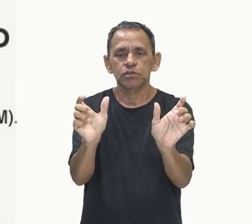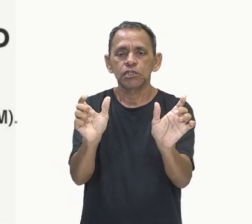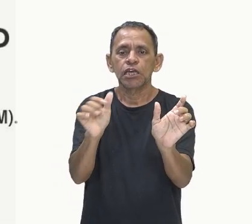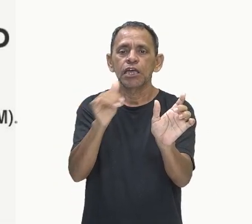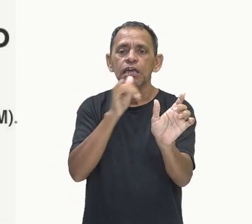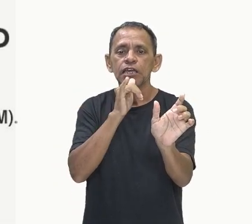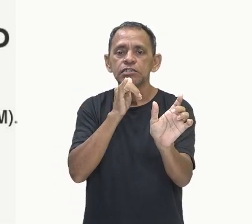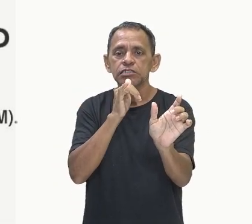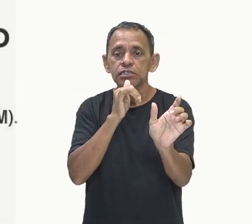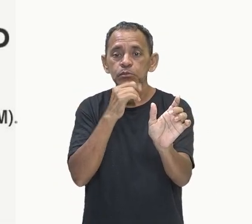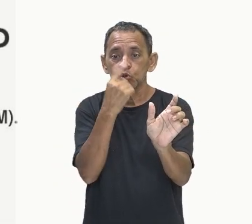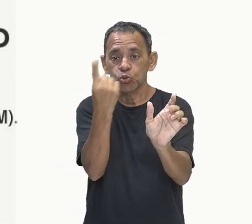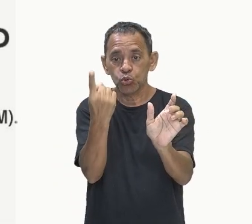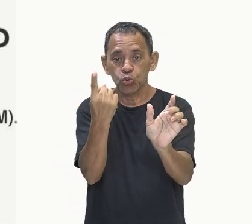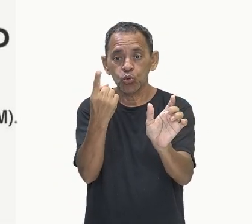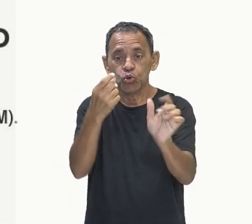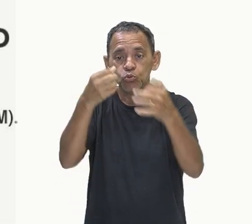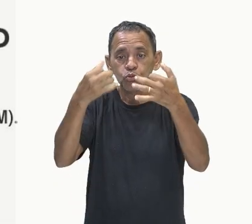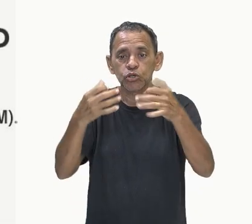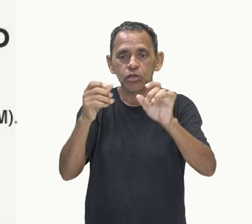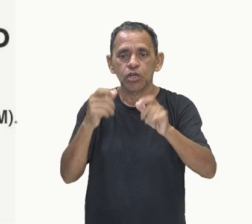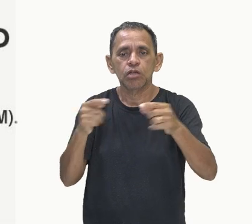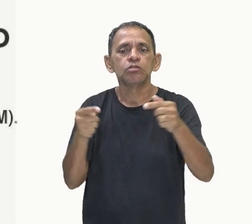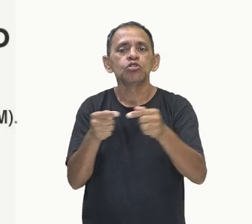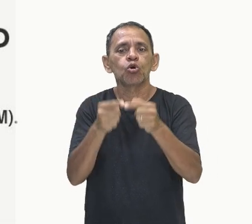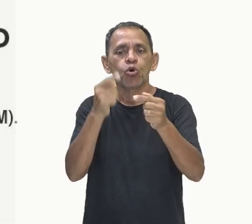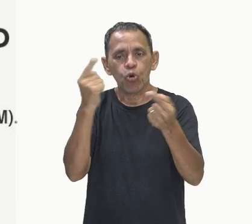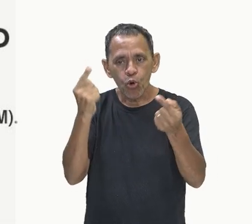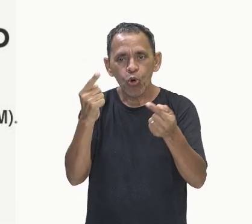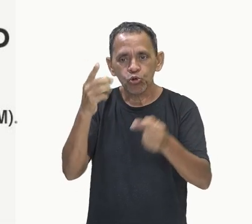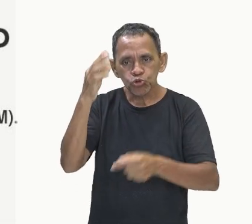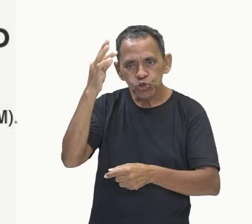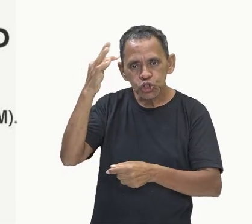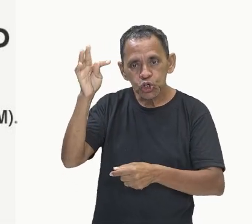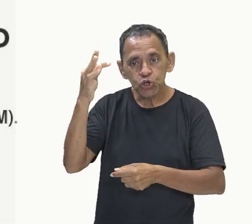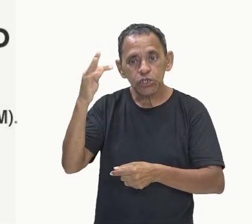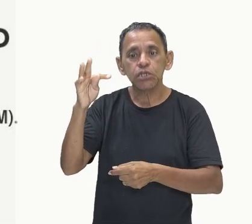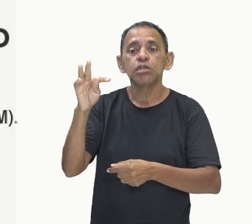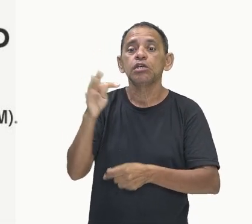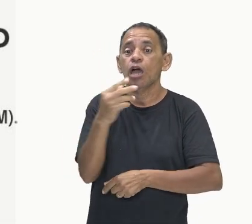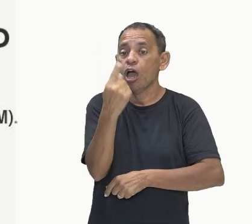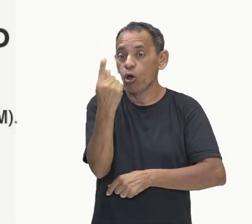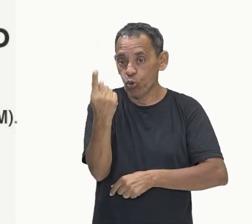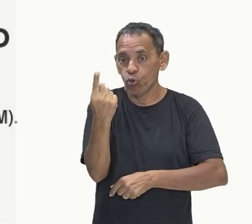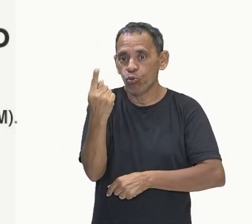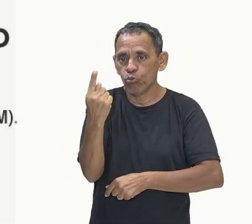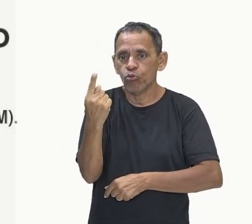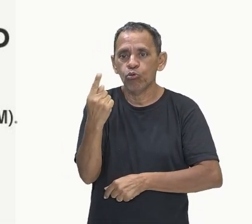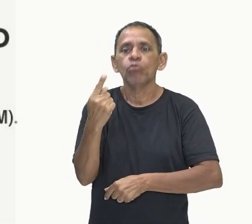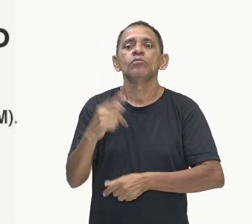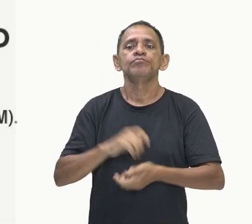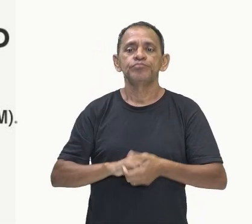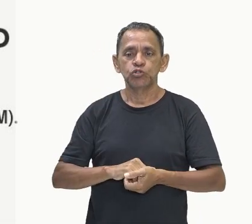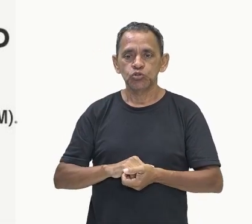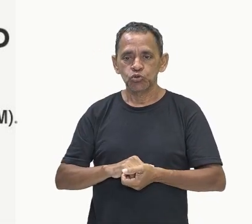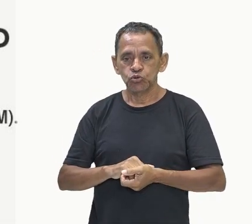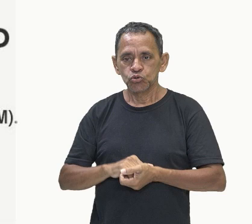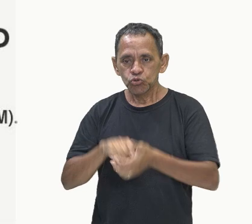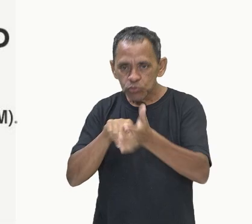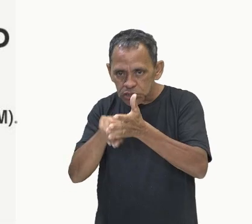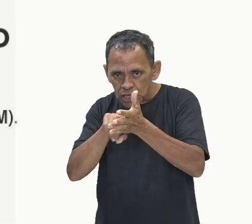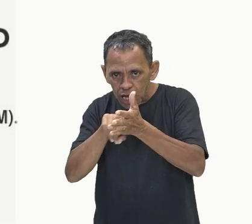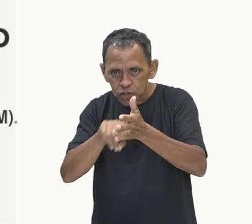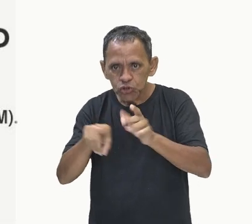temos aqui, de acordo com a primeira lei de Kepler, as órbitas dos planetas que se movem ao redor do Sol